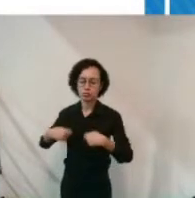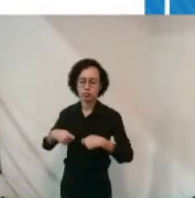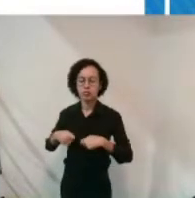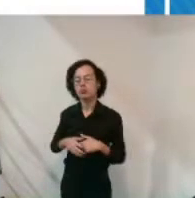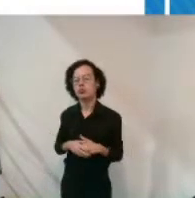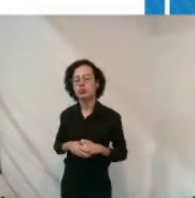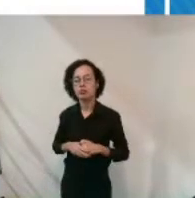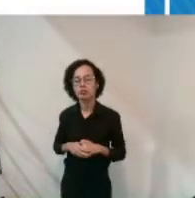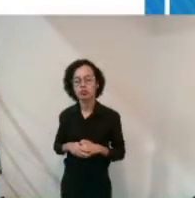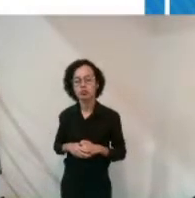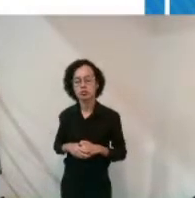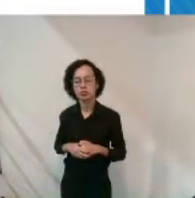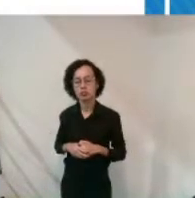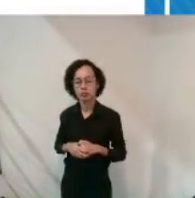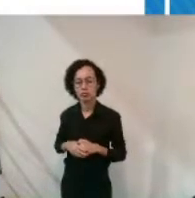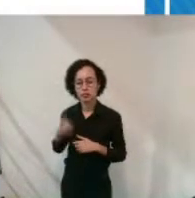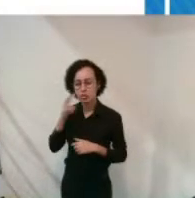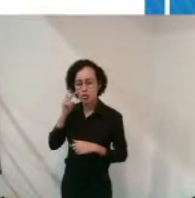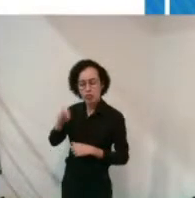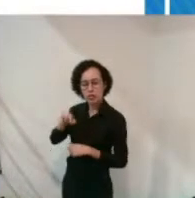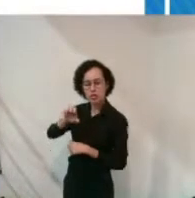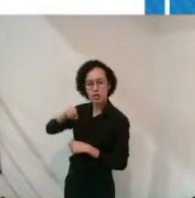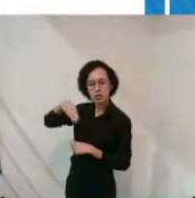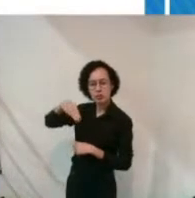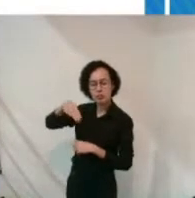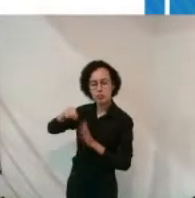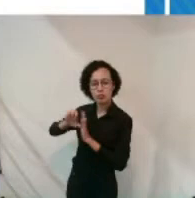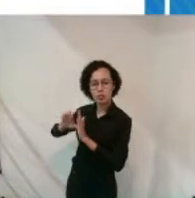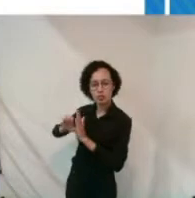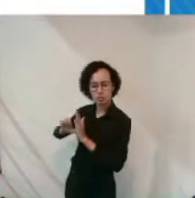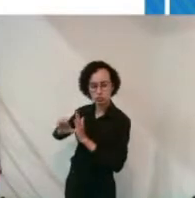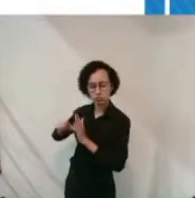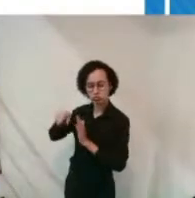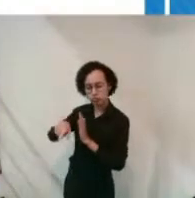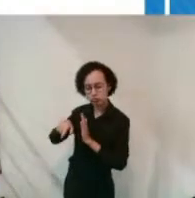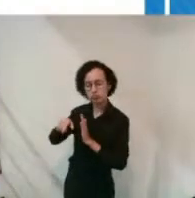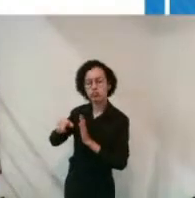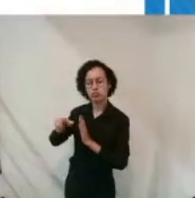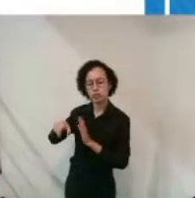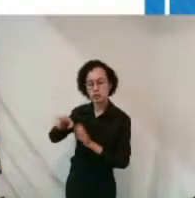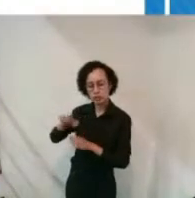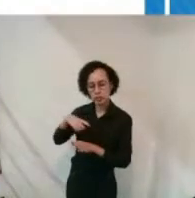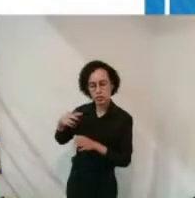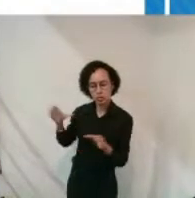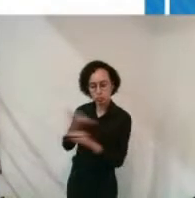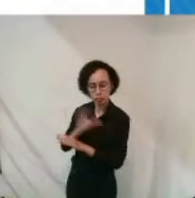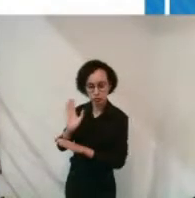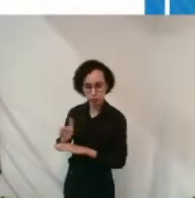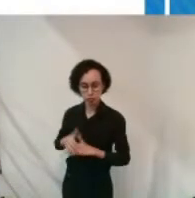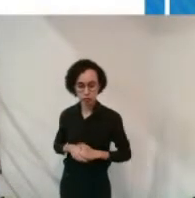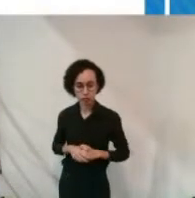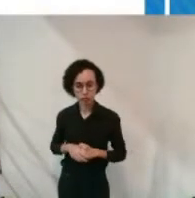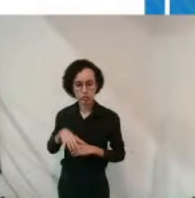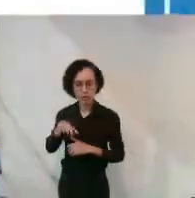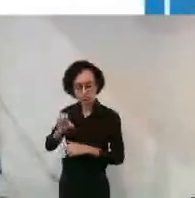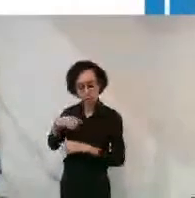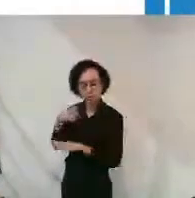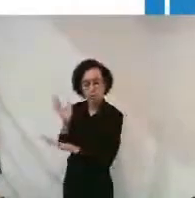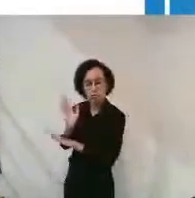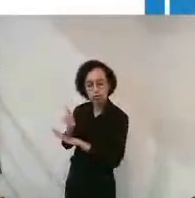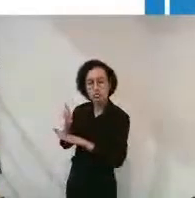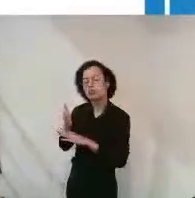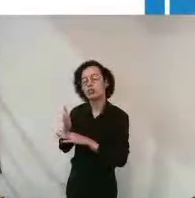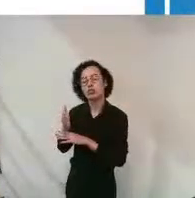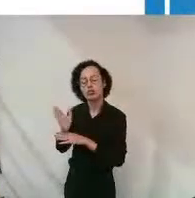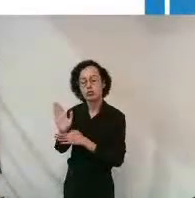gente sugere que o colega verifique na ementa desse inquérito civil se o objeto já está completo, já está contemplando a